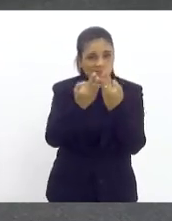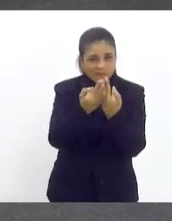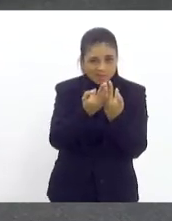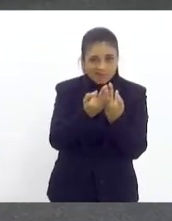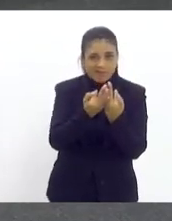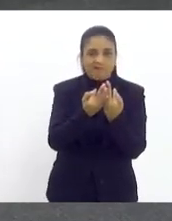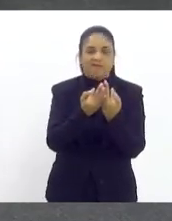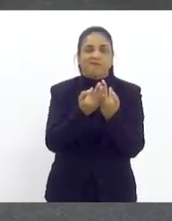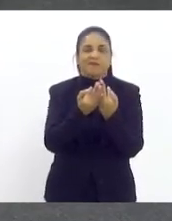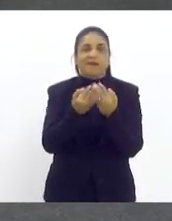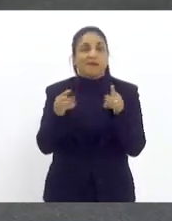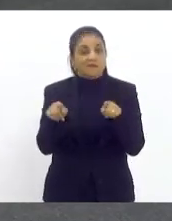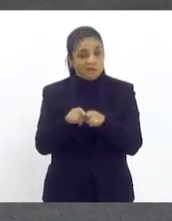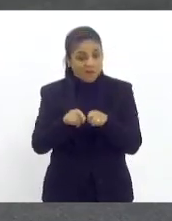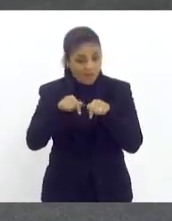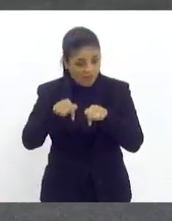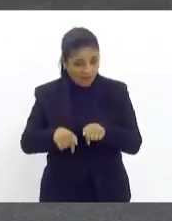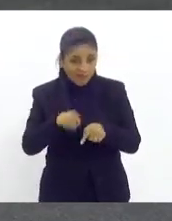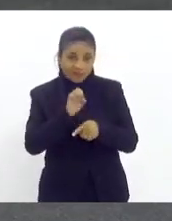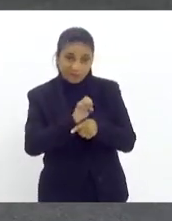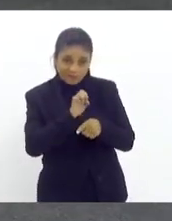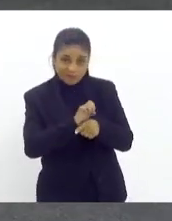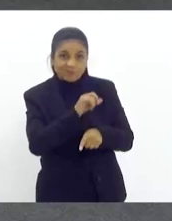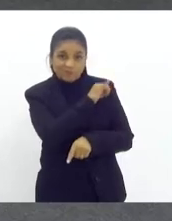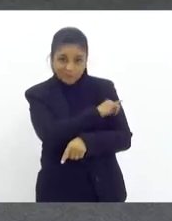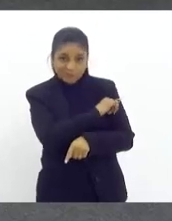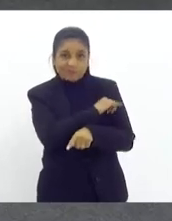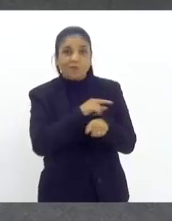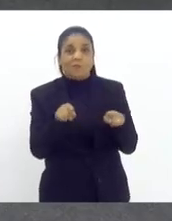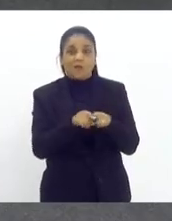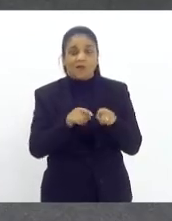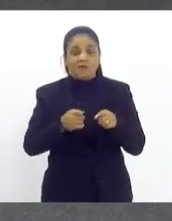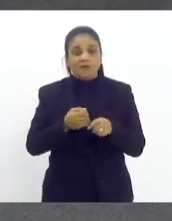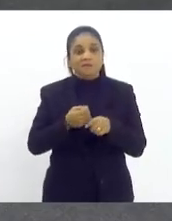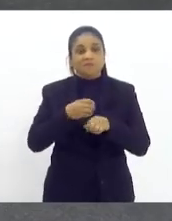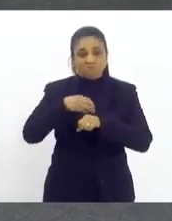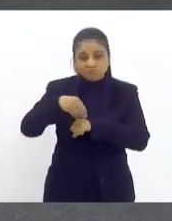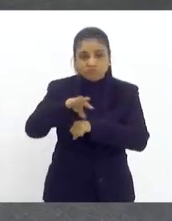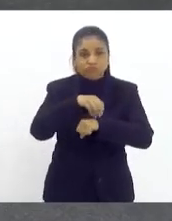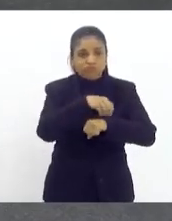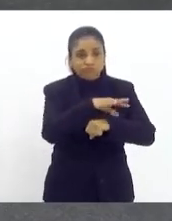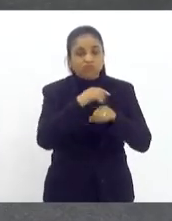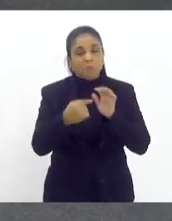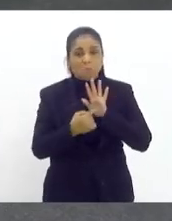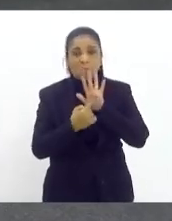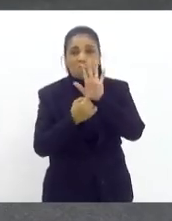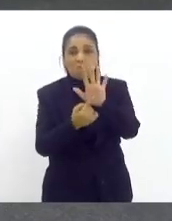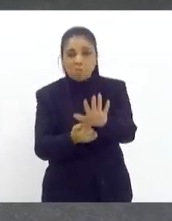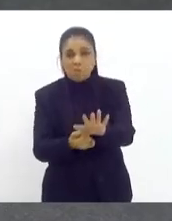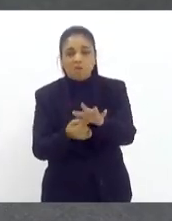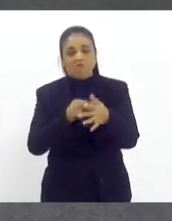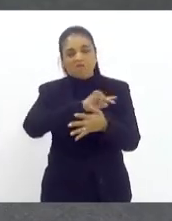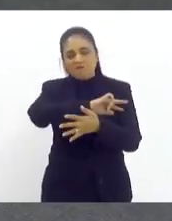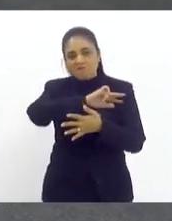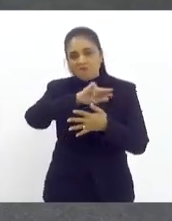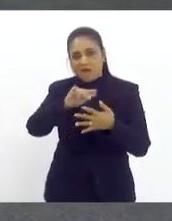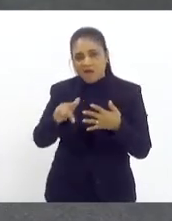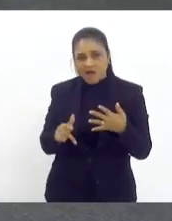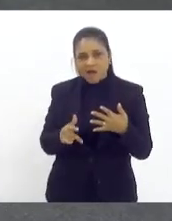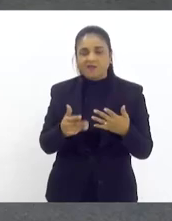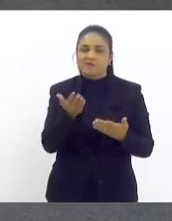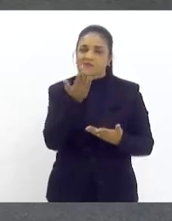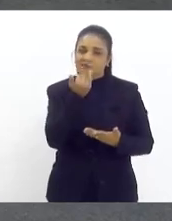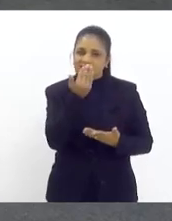mulherada do Campo aqui também levando distribuindo apresentando a aliança diversidade de